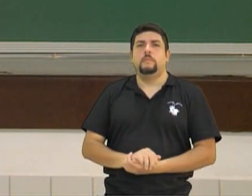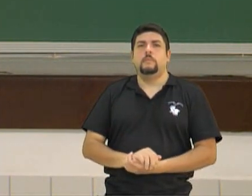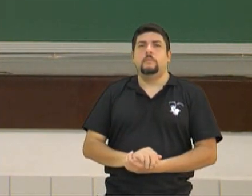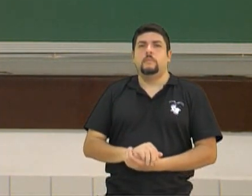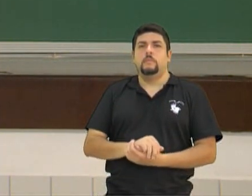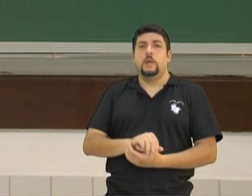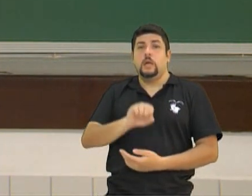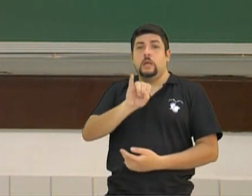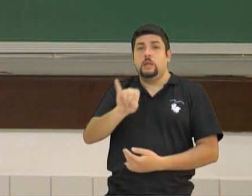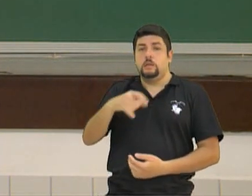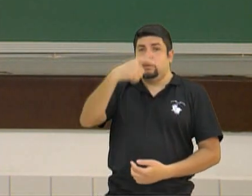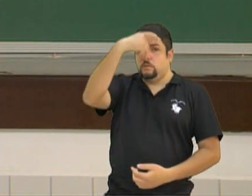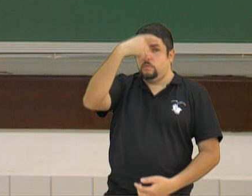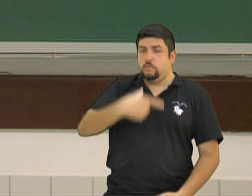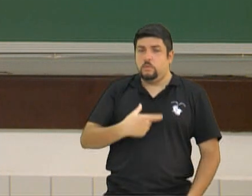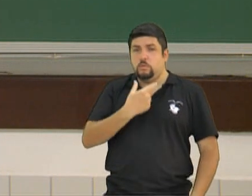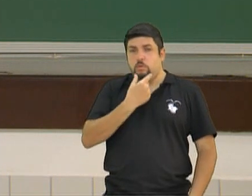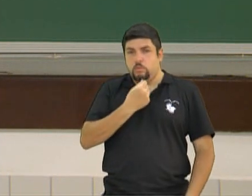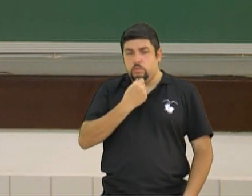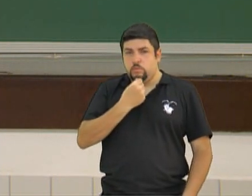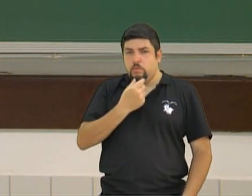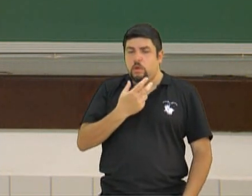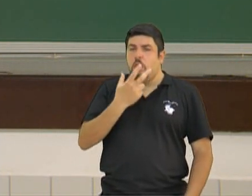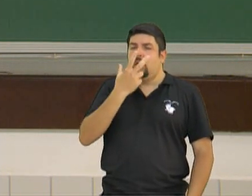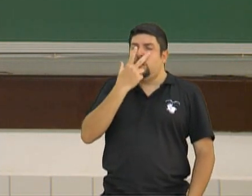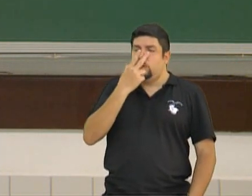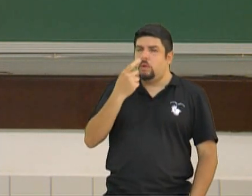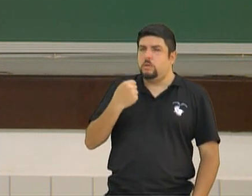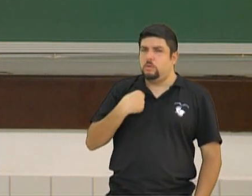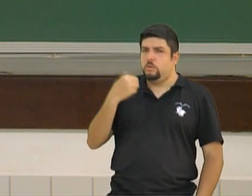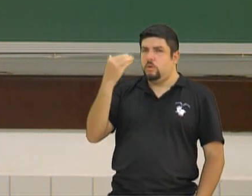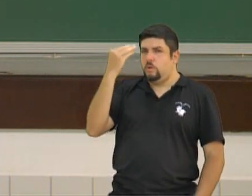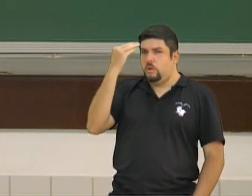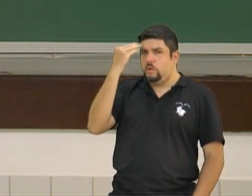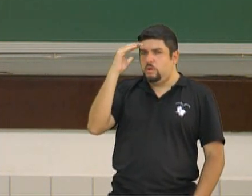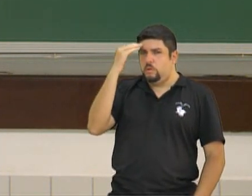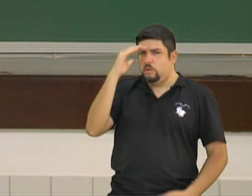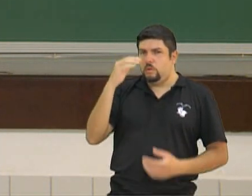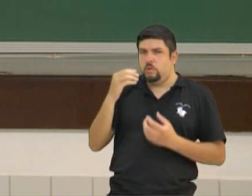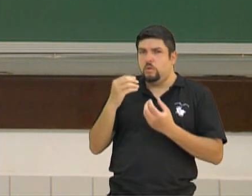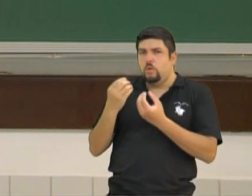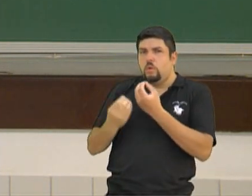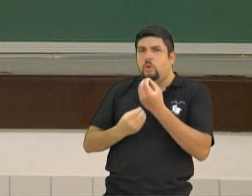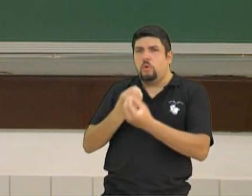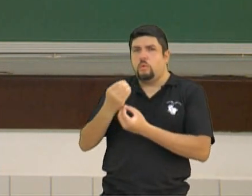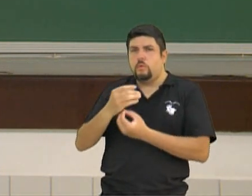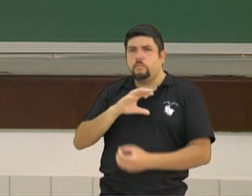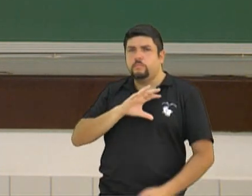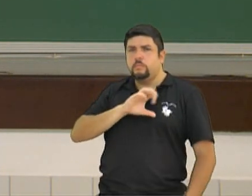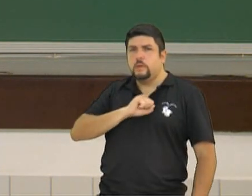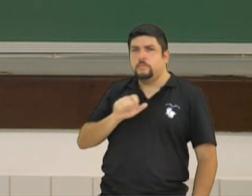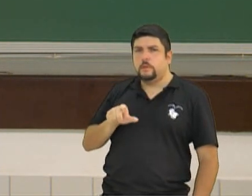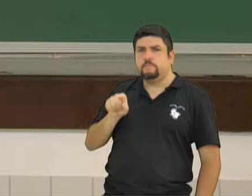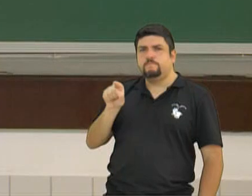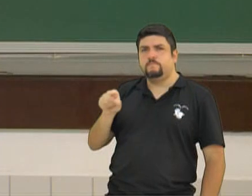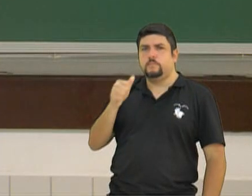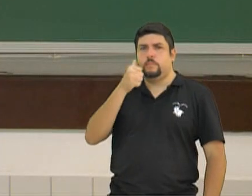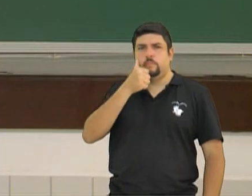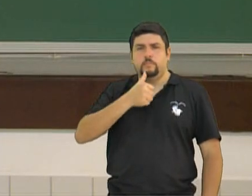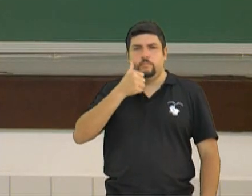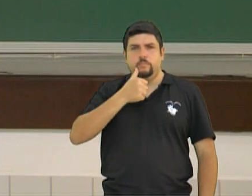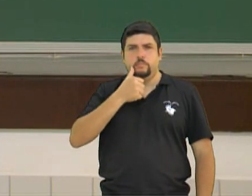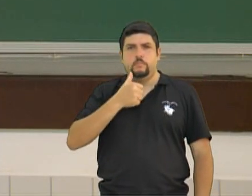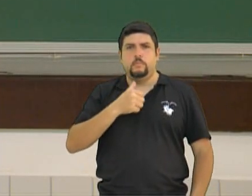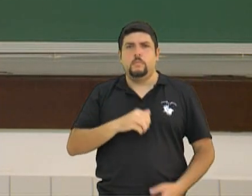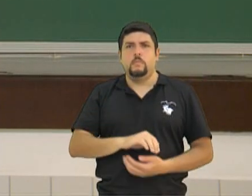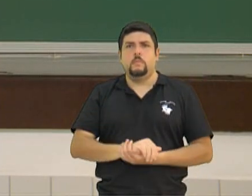que eu entenderia. How it feels to love a girl. Como que é amar uma menina, uma mulher? I swear I'd